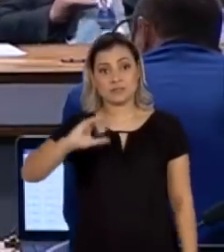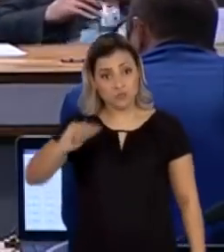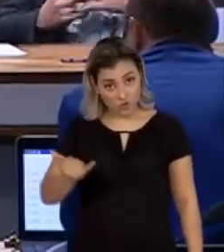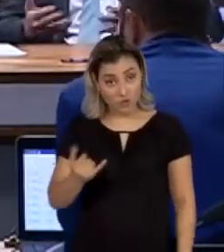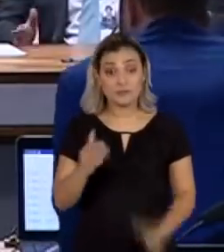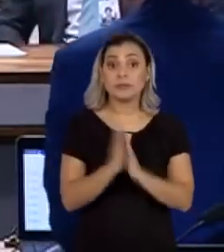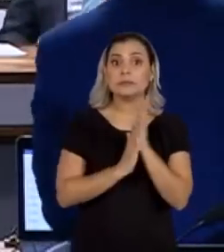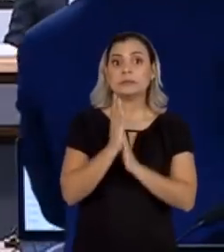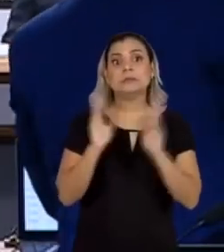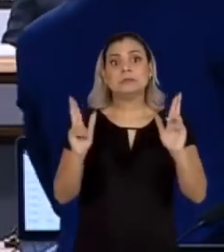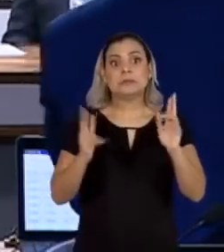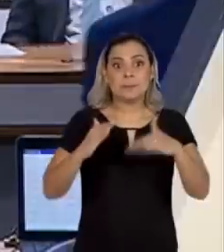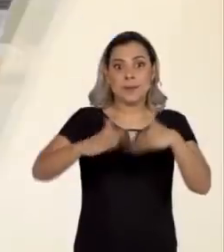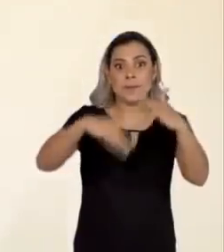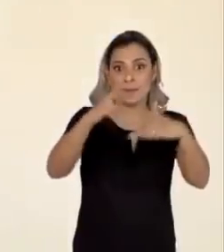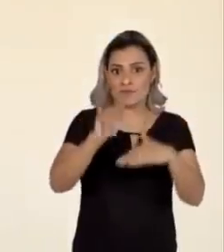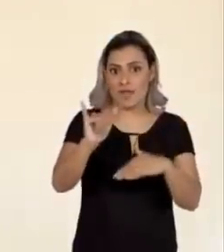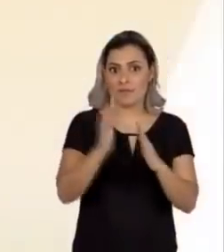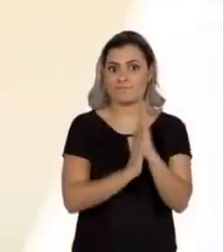maiores chances de avançar.